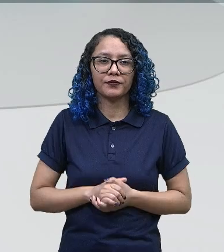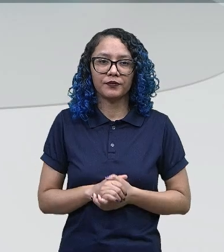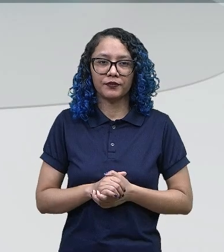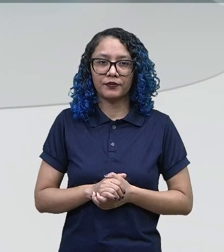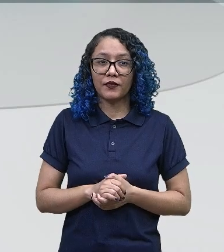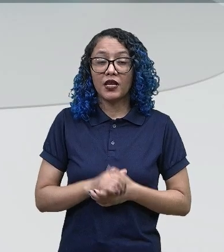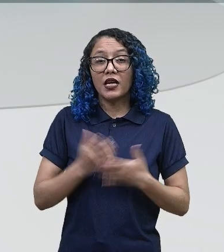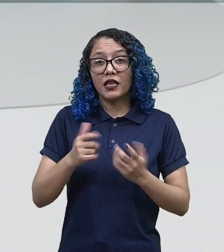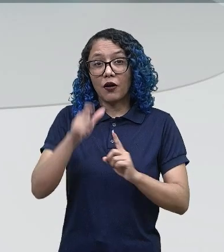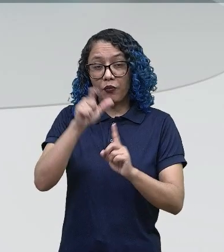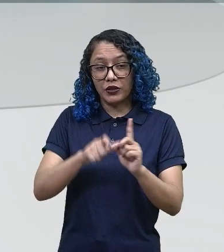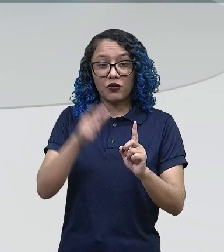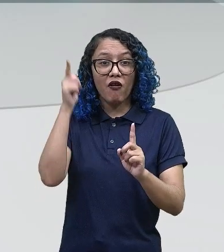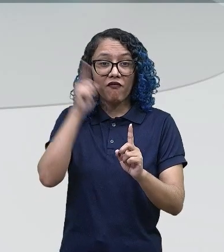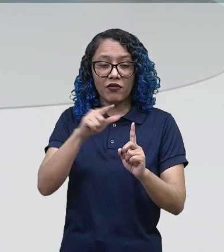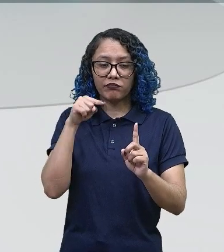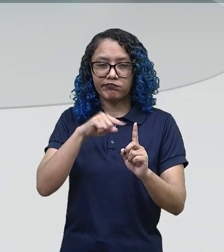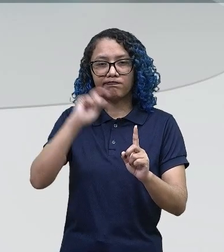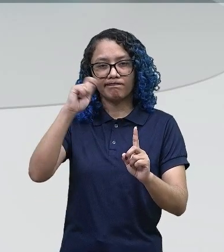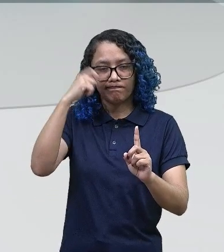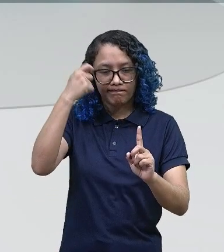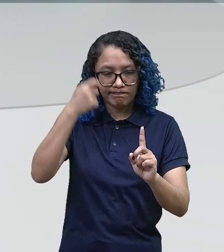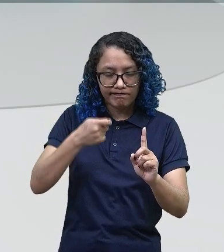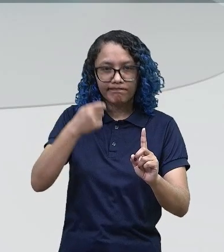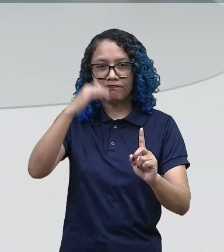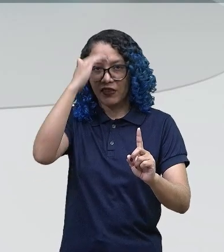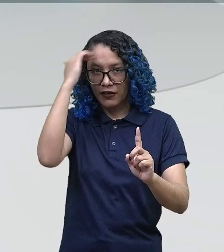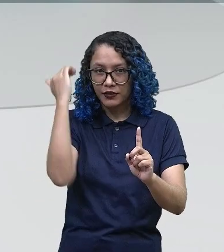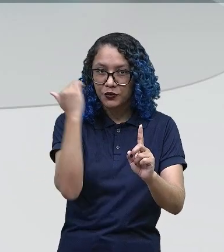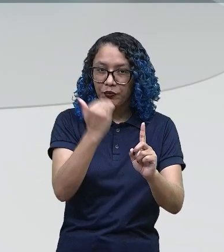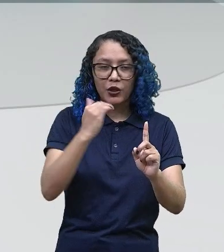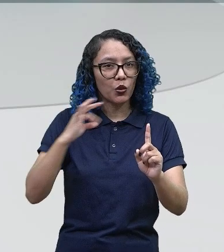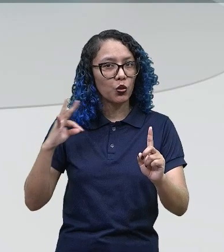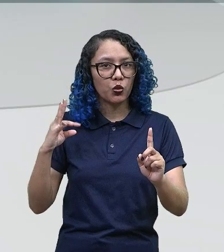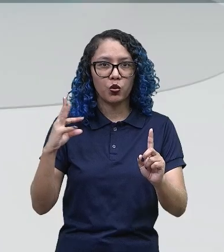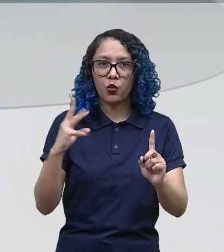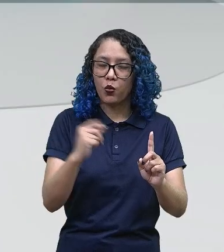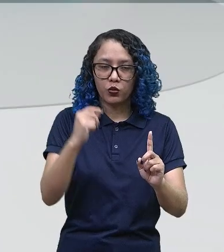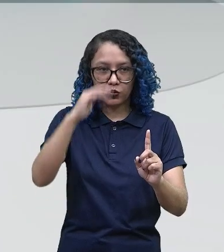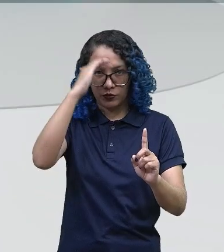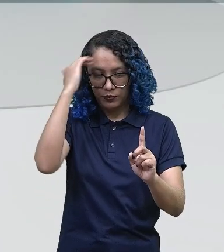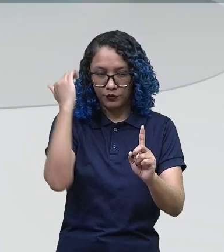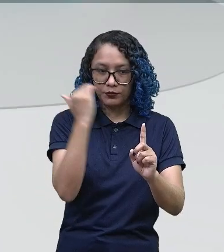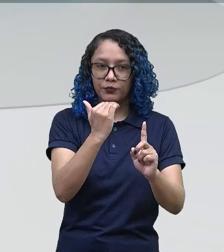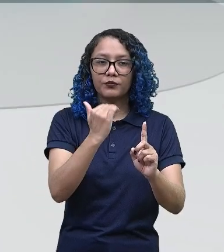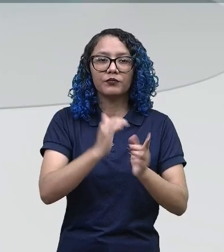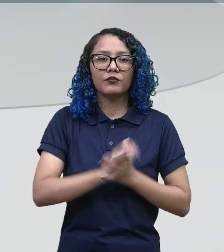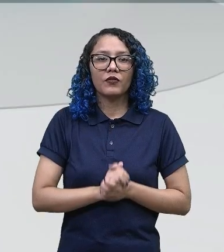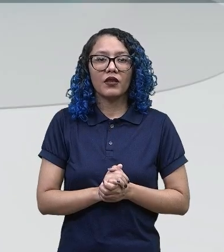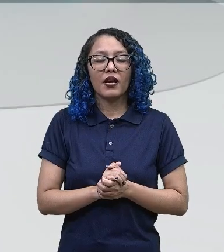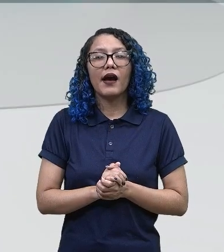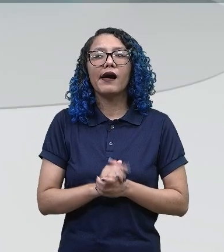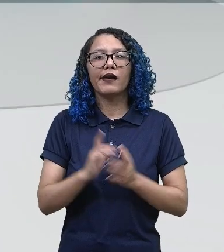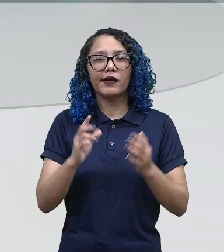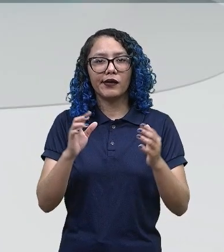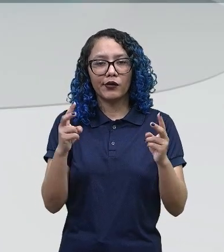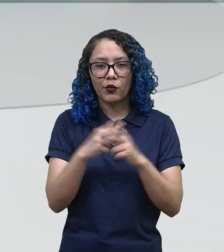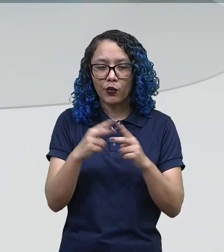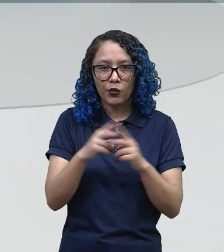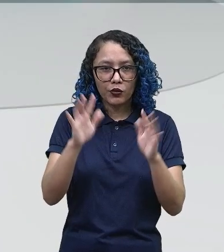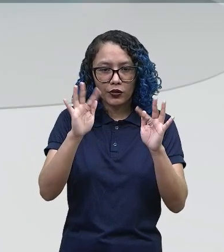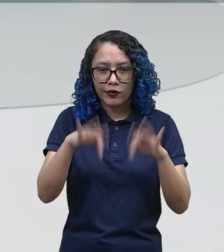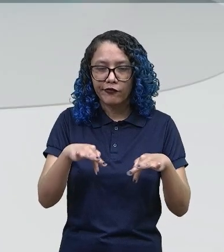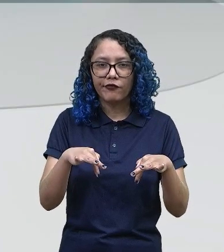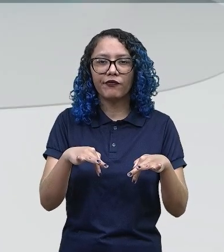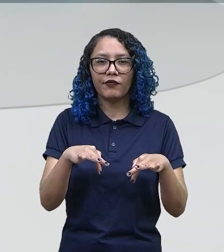luta ele ganha reconhecimento e respeito de todos. Após o combate, o vencedor abre os